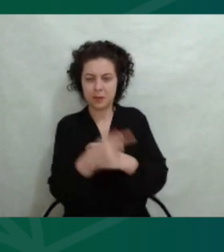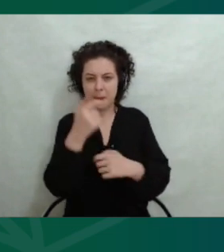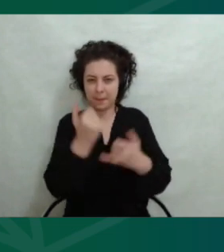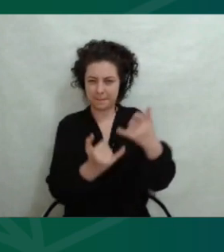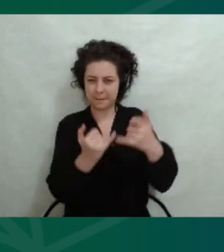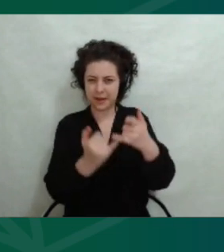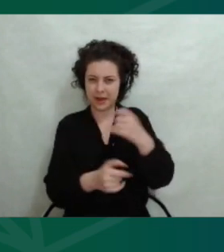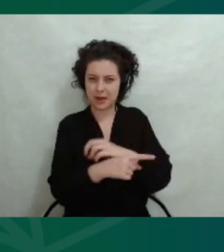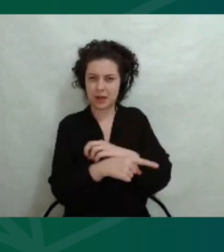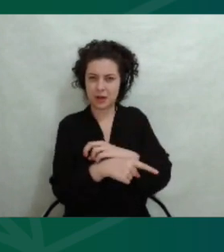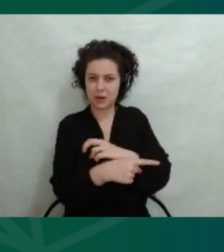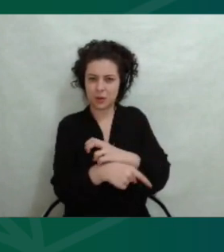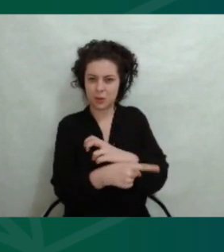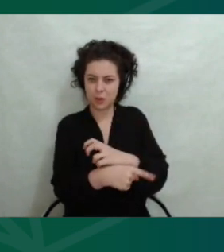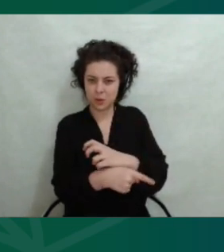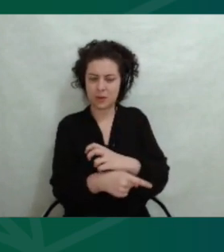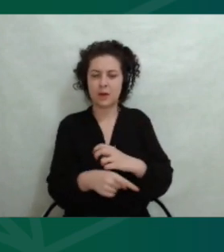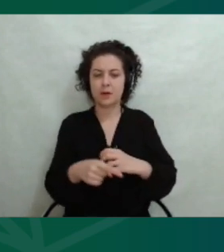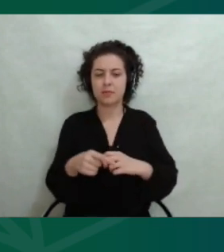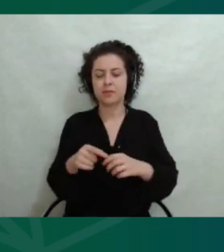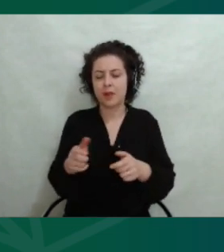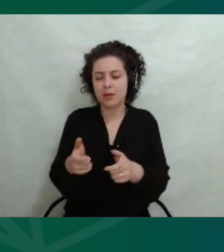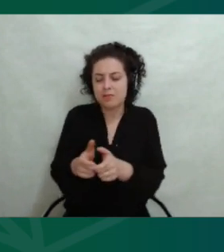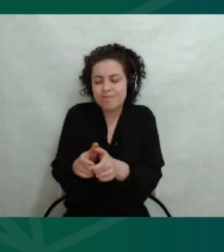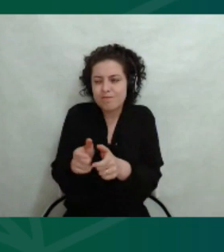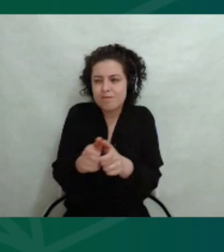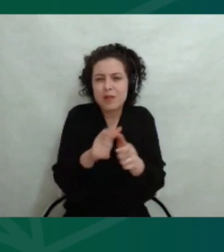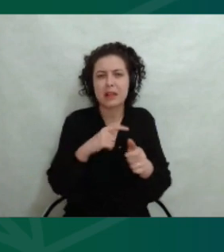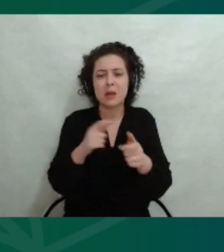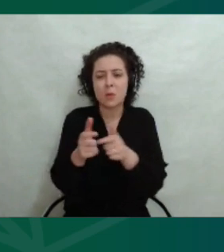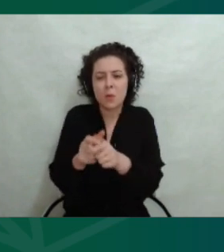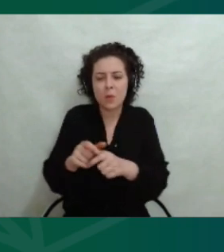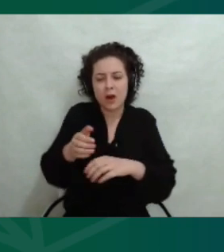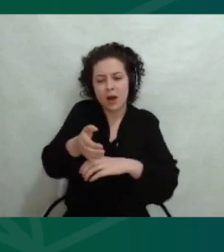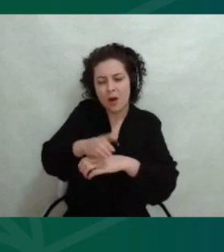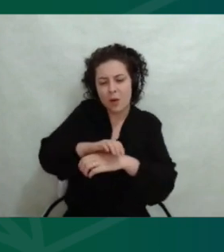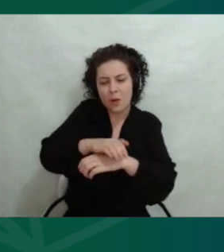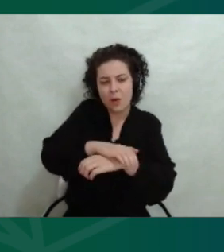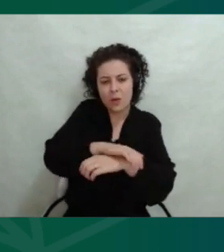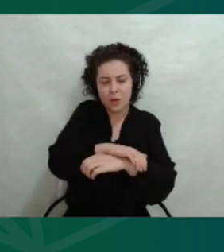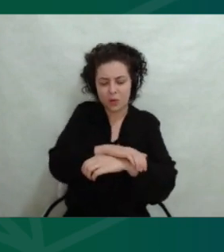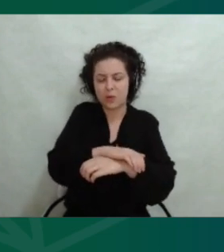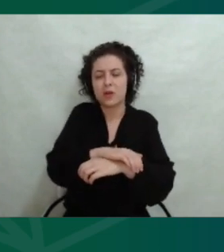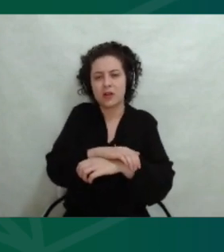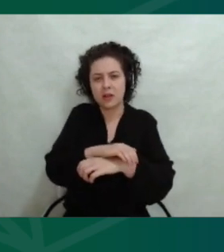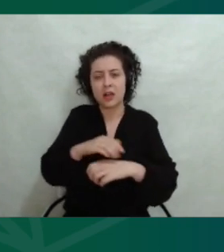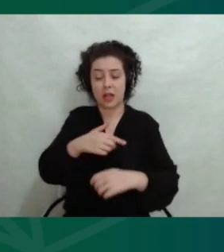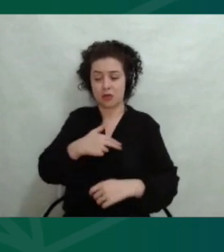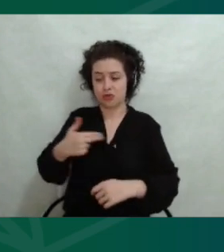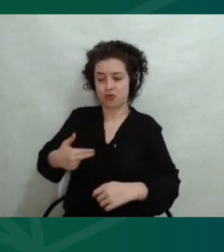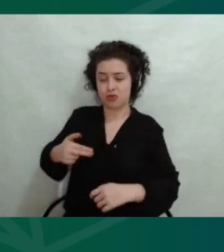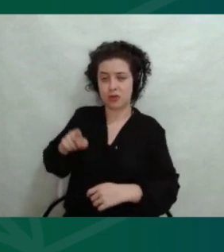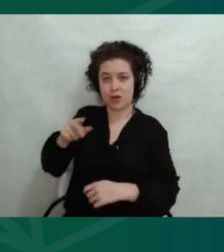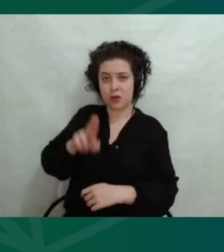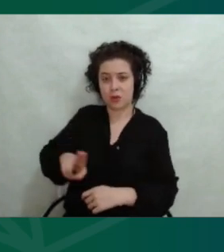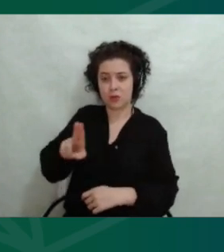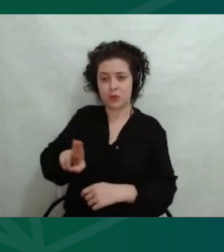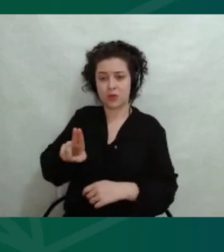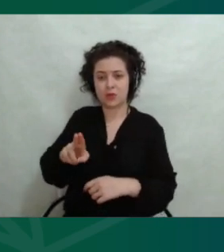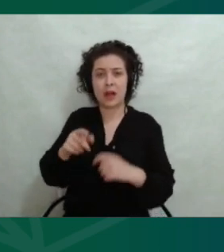que está ameaçado de extinção. As suas escamas são utilizadas na China como medicinal,